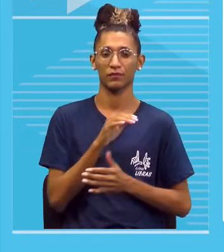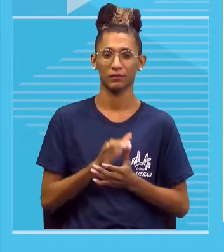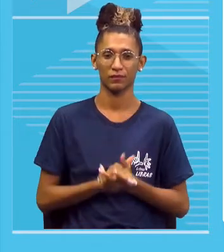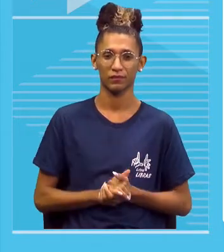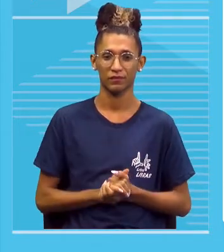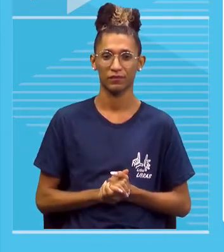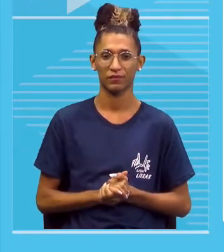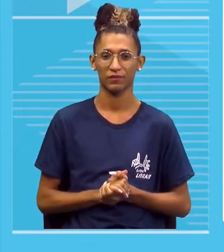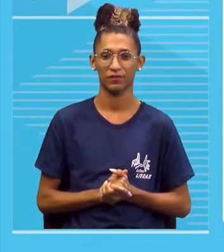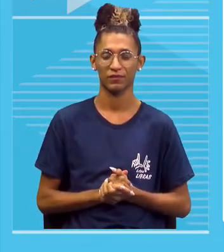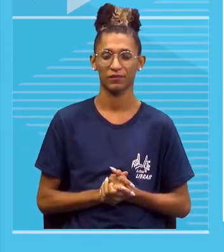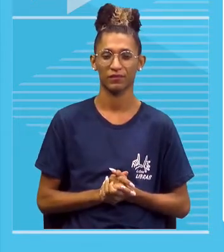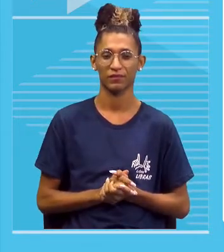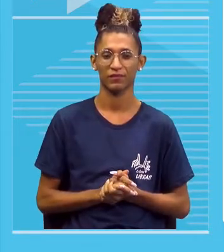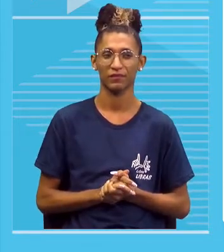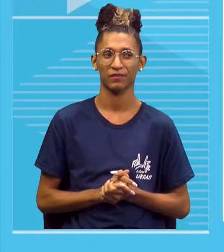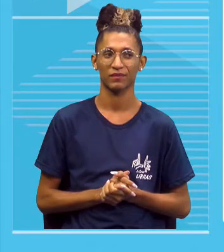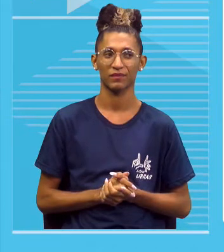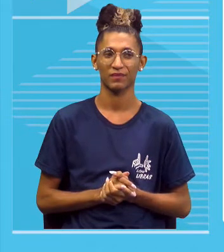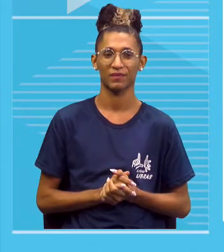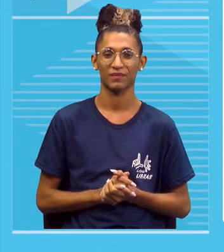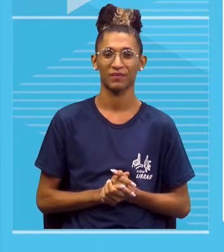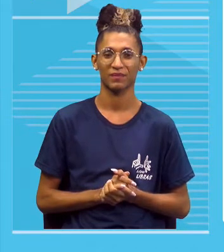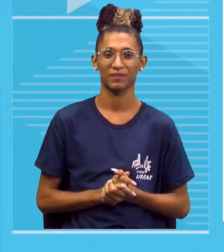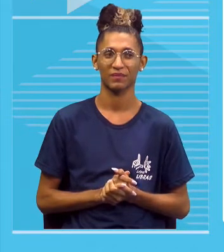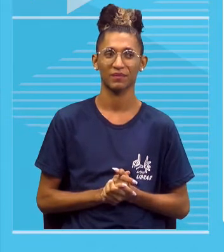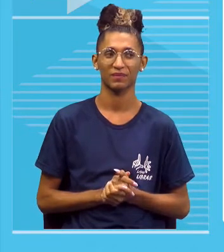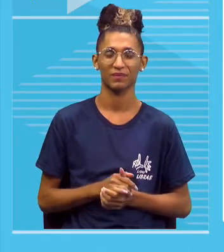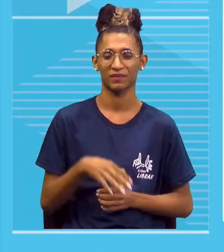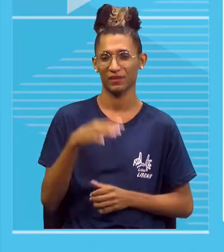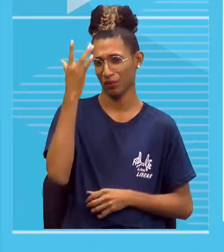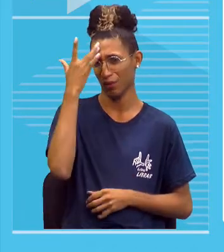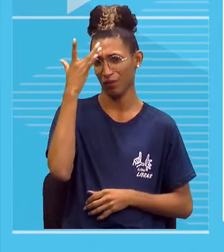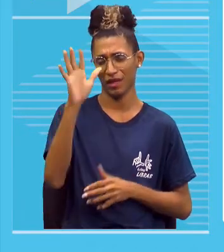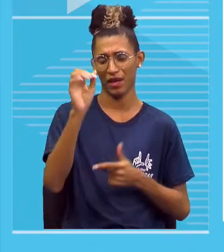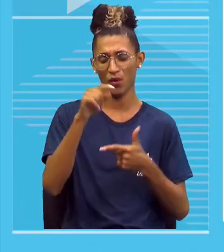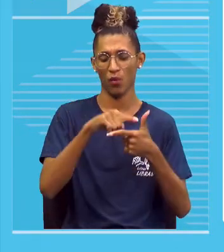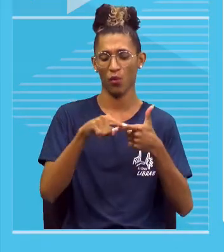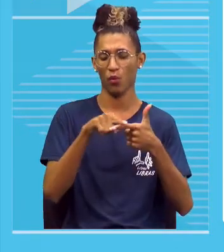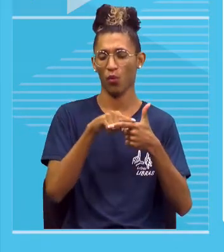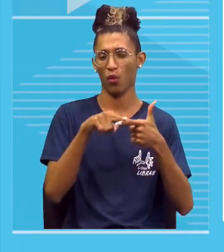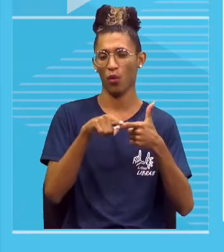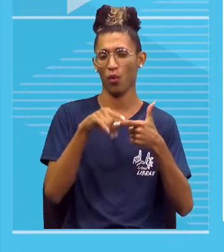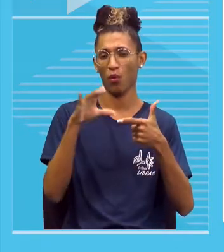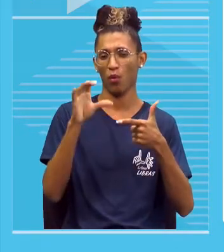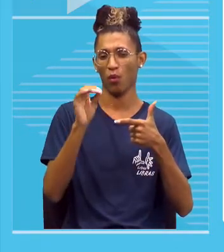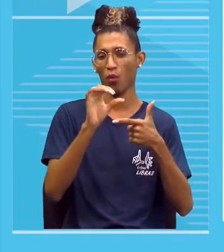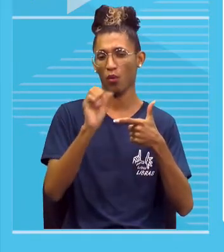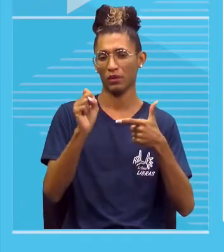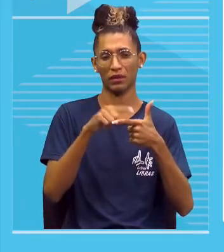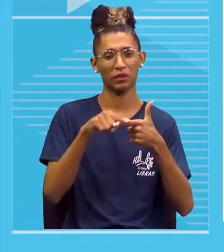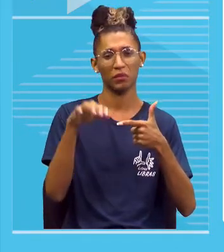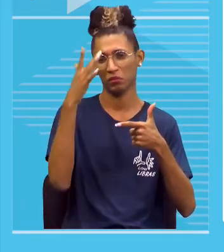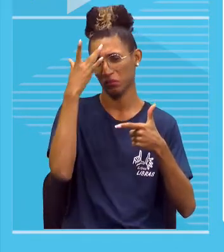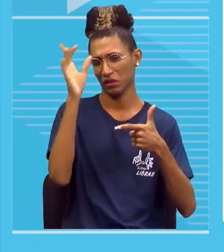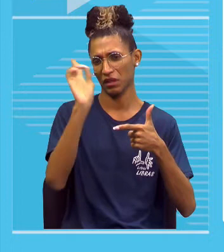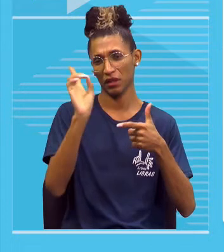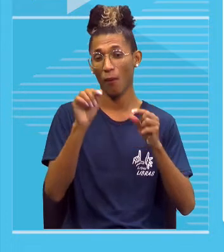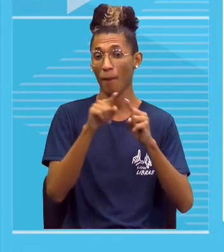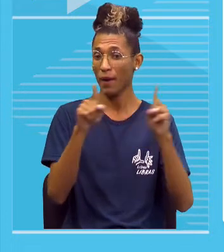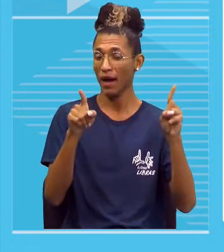Oi jovens alunos e eu não sei o cosseno de x mas eu sei o x o X é